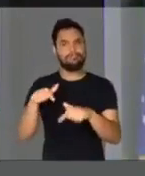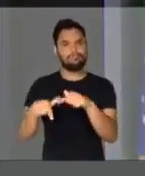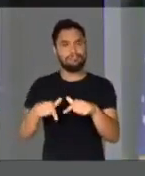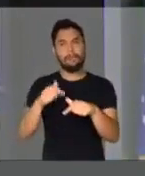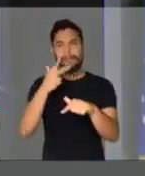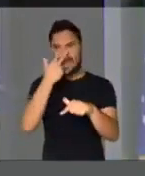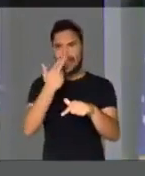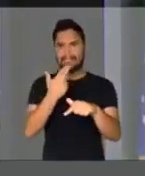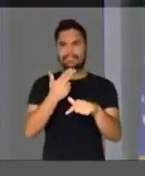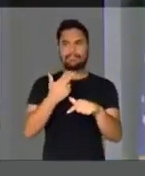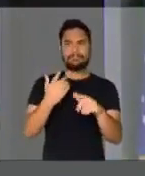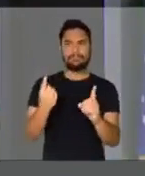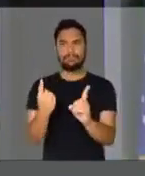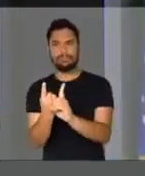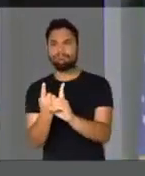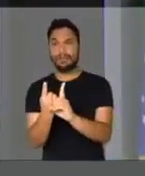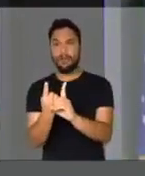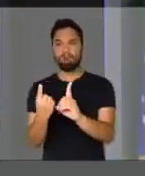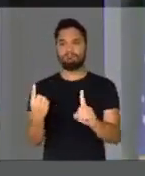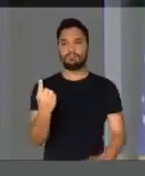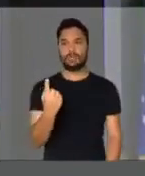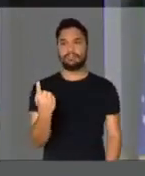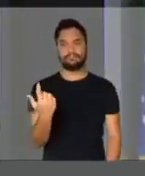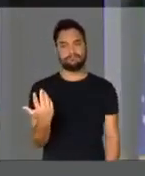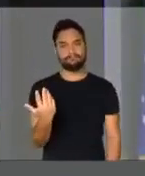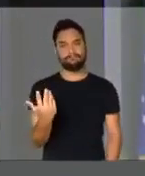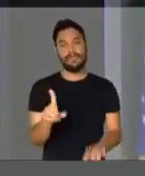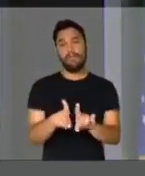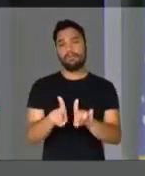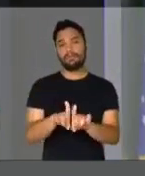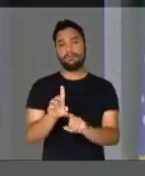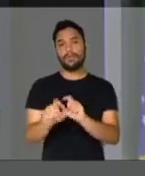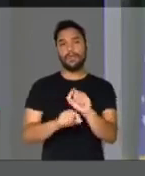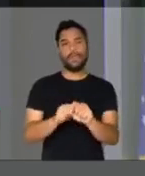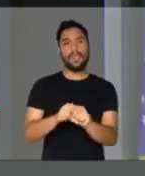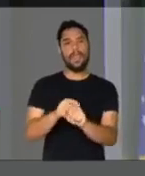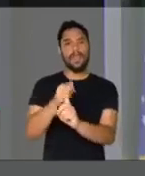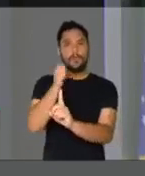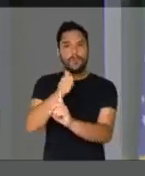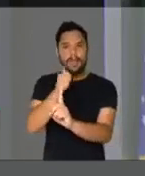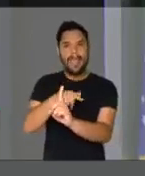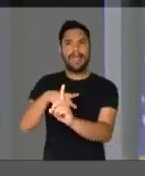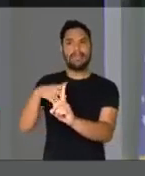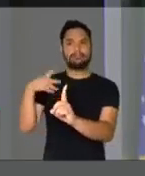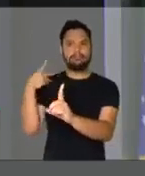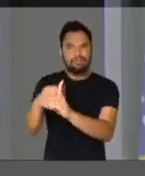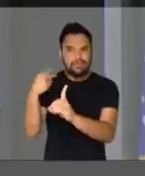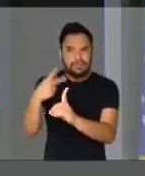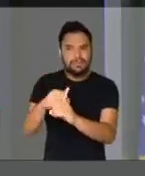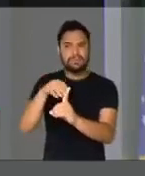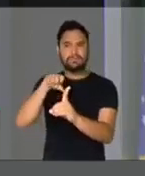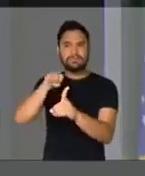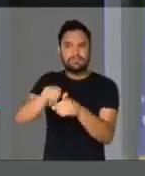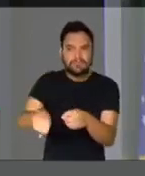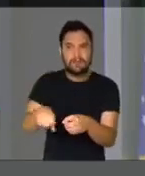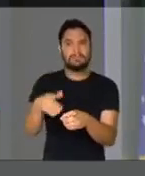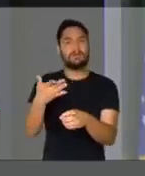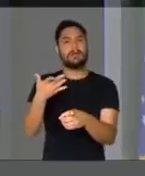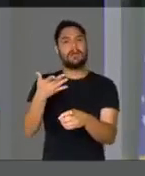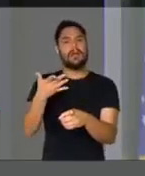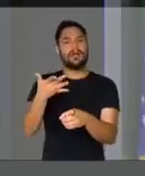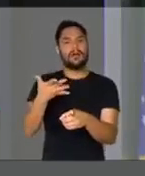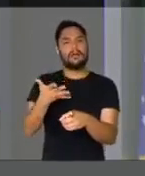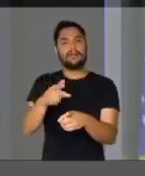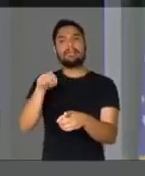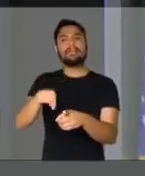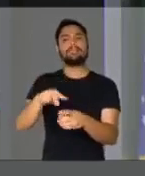solitário. Somados a isso, os inúmeros casos de ameaças, agressões e feminicídios recorrentes que colocam o Brasil, em alguns